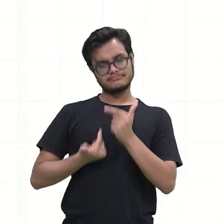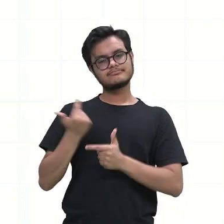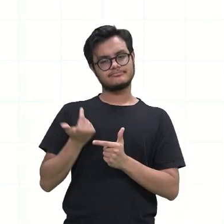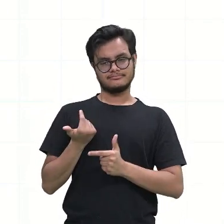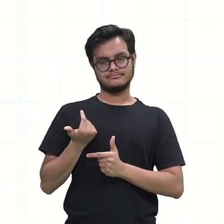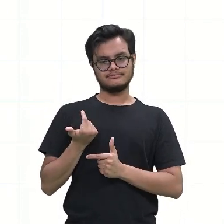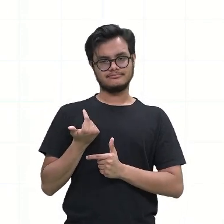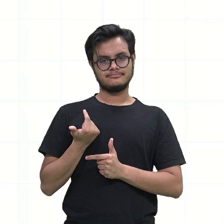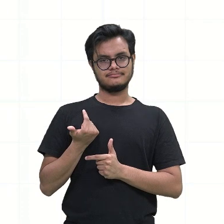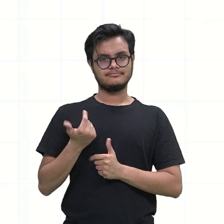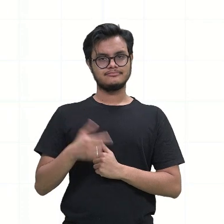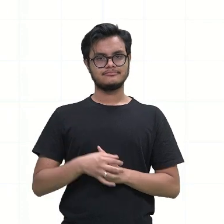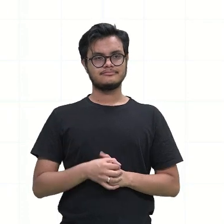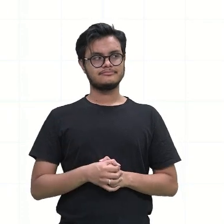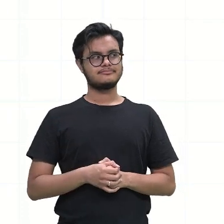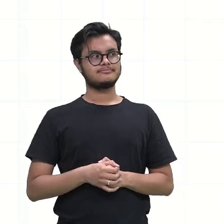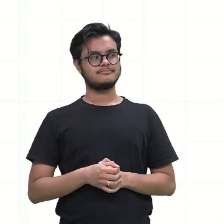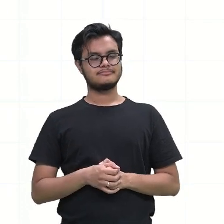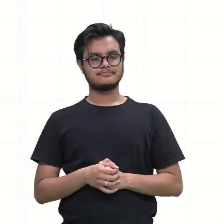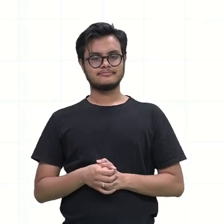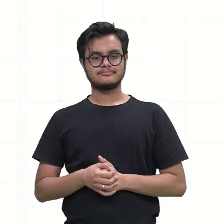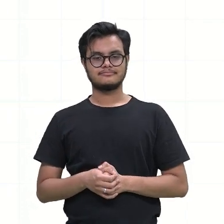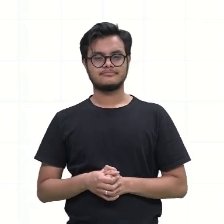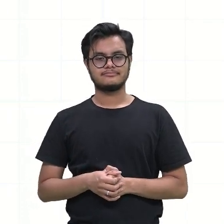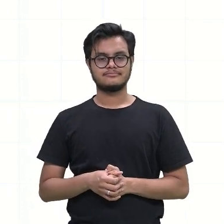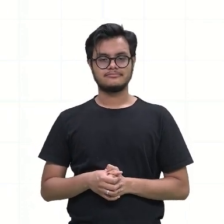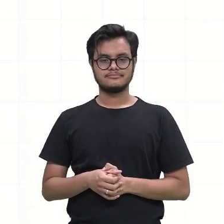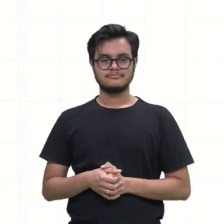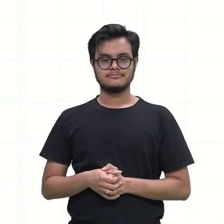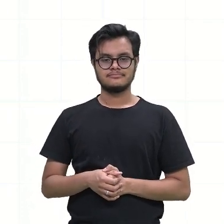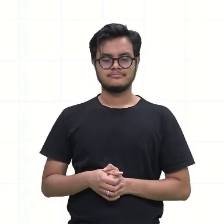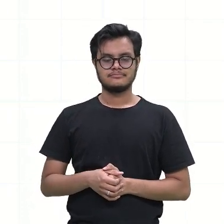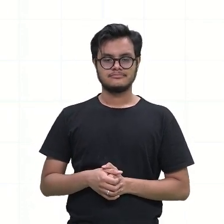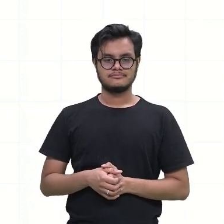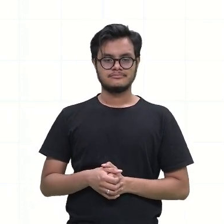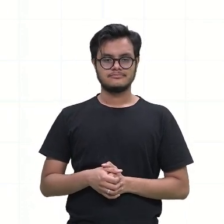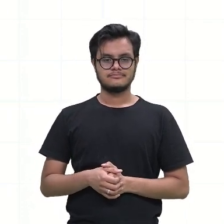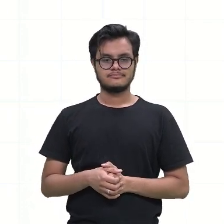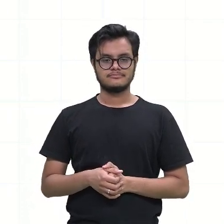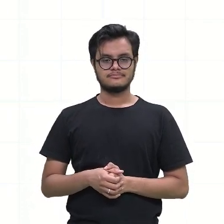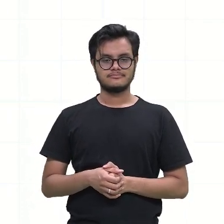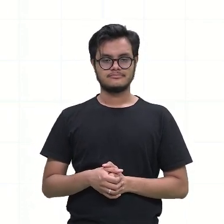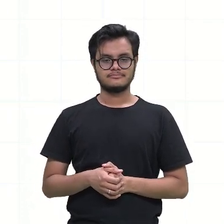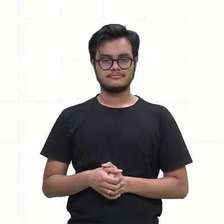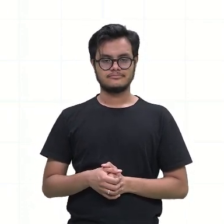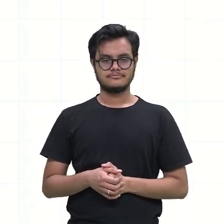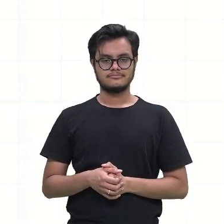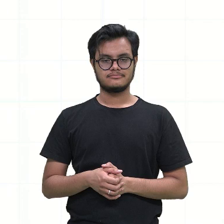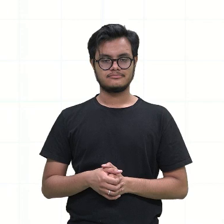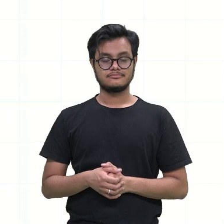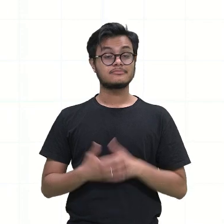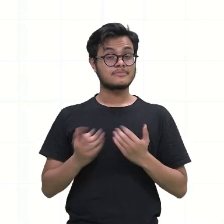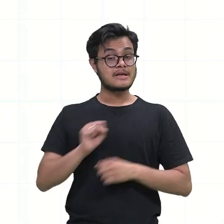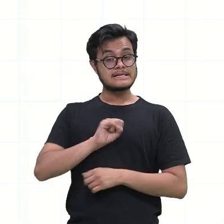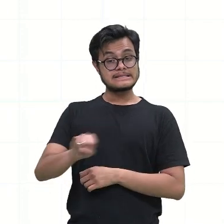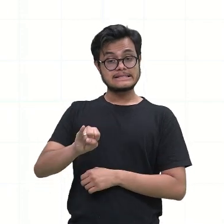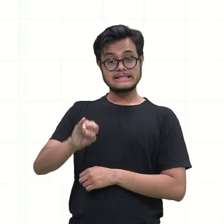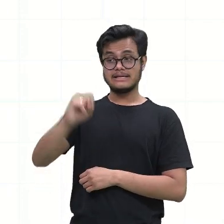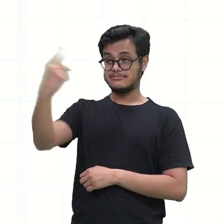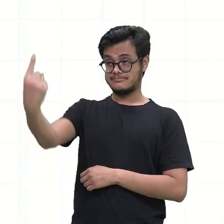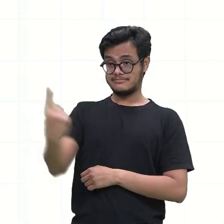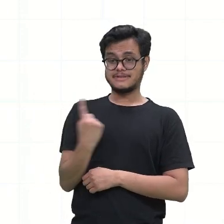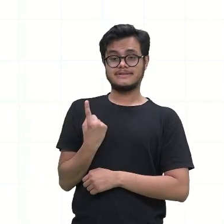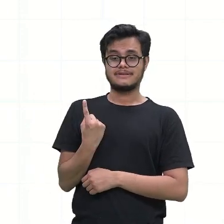estiver aqui, poderá nos ajudar no trabalho. Olha aí. Se você